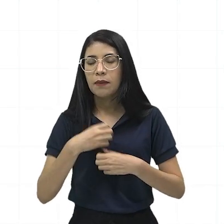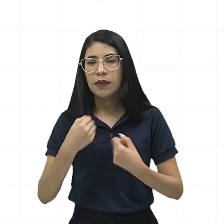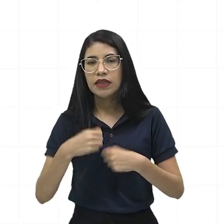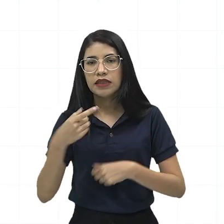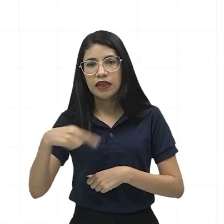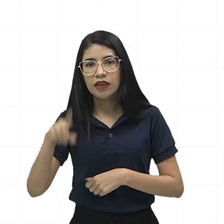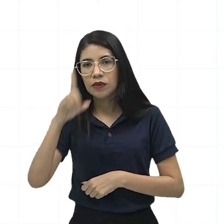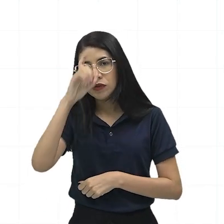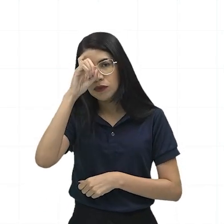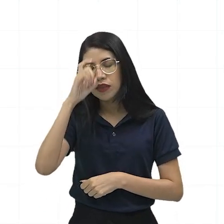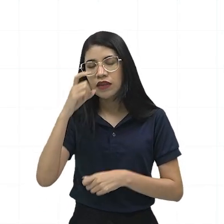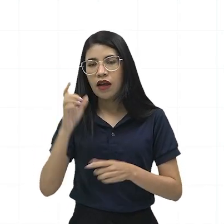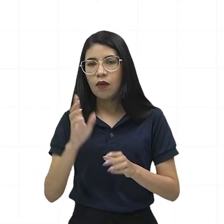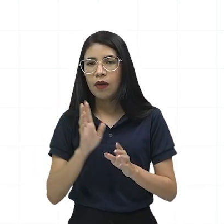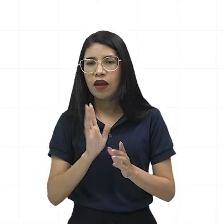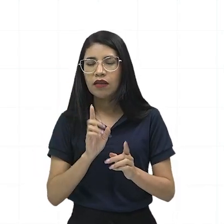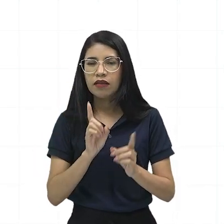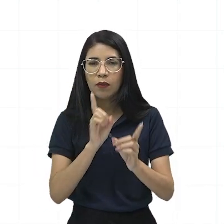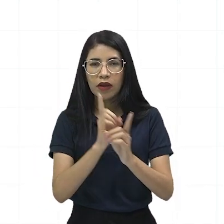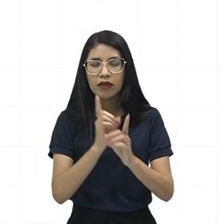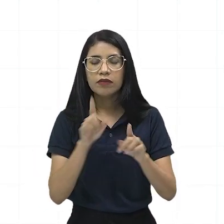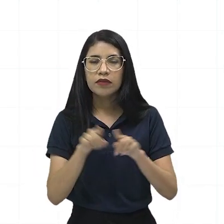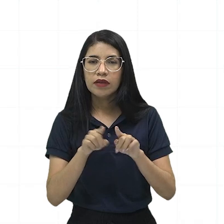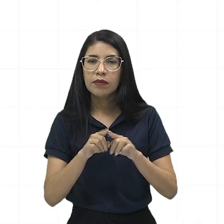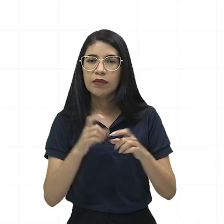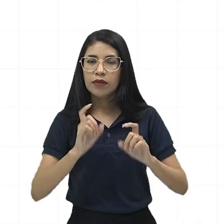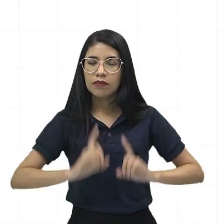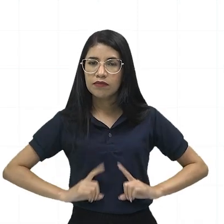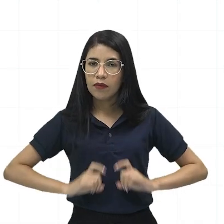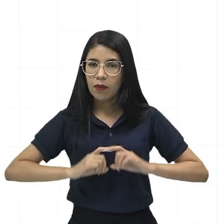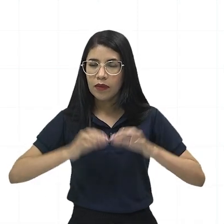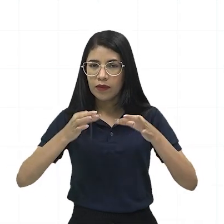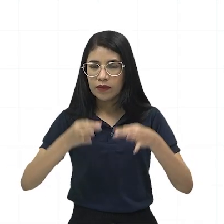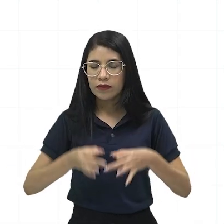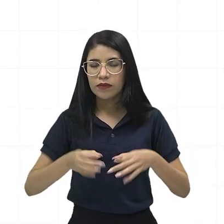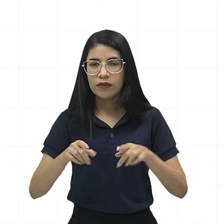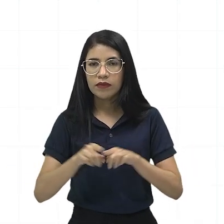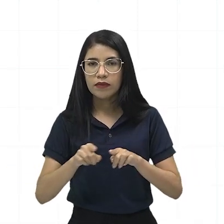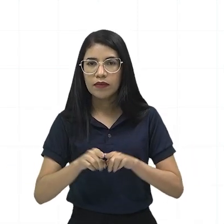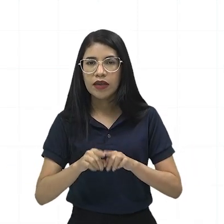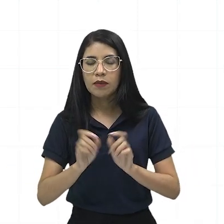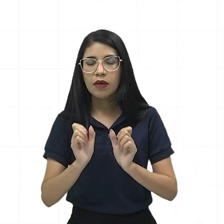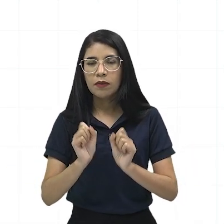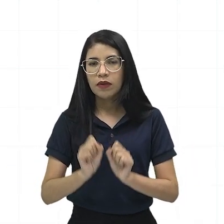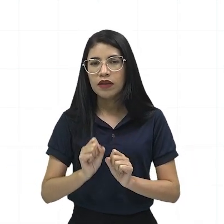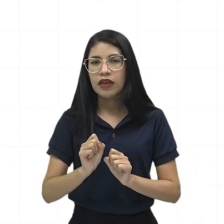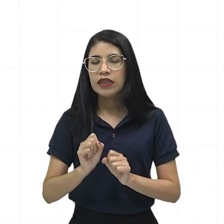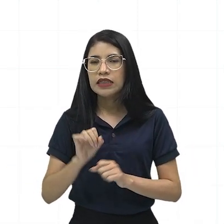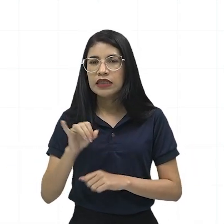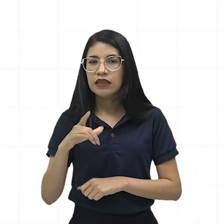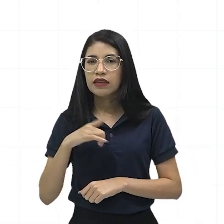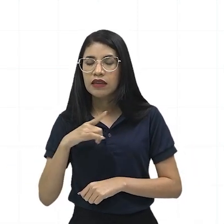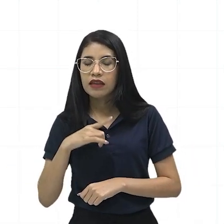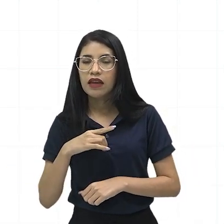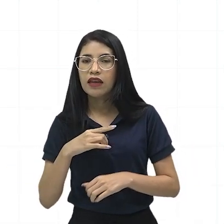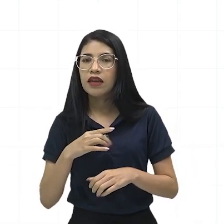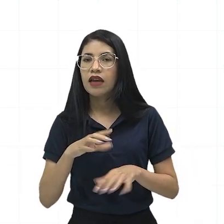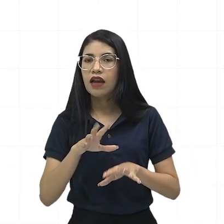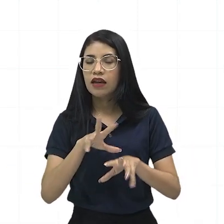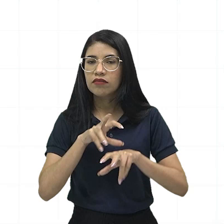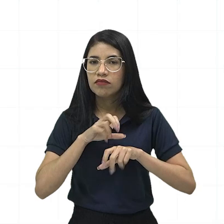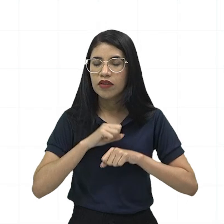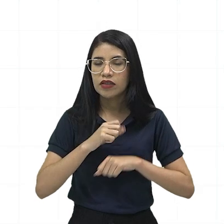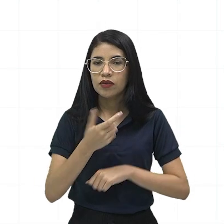ajuda médica, né, um posto de saúde para fazer o exame correto e aí poder dizer, né, com certeza se